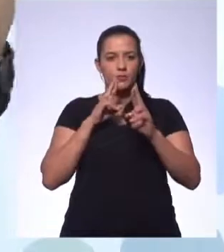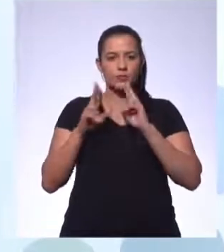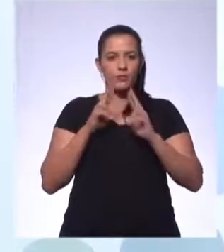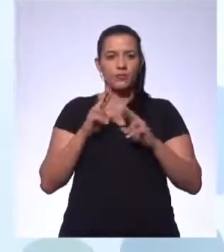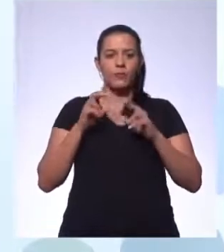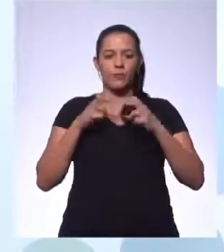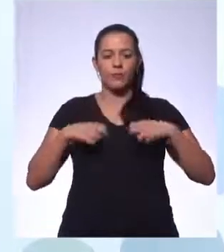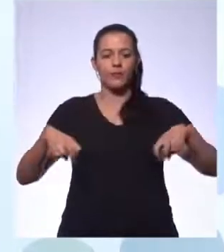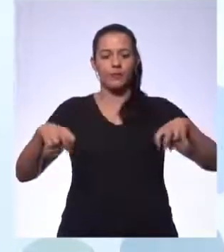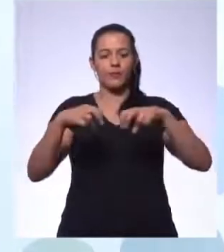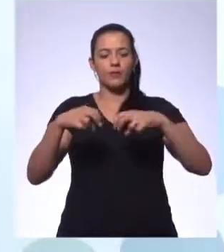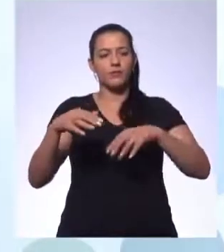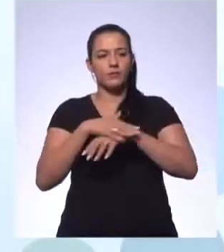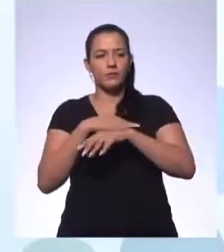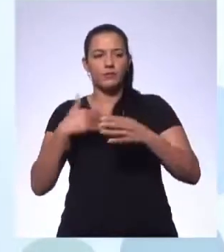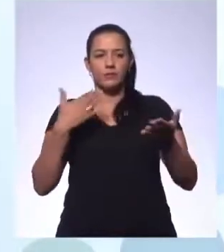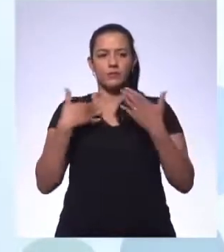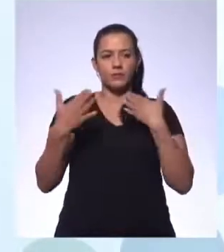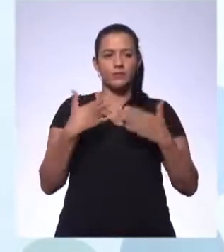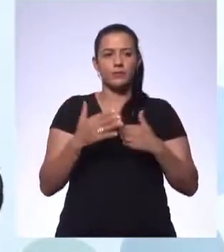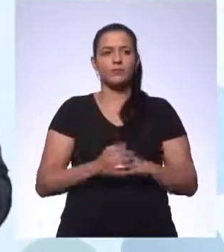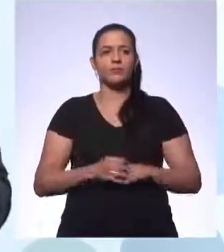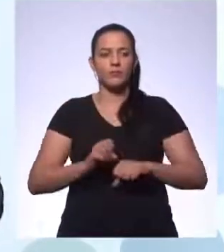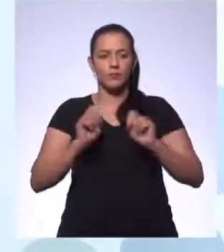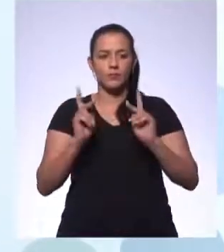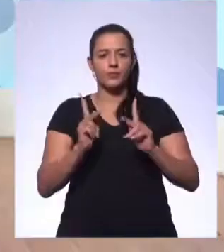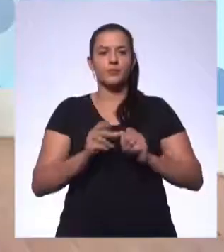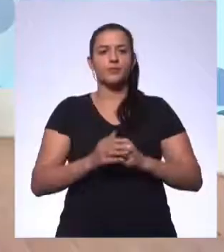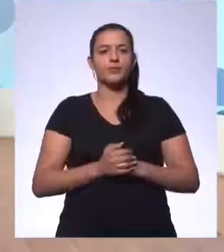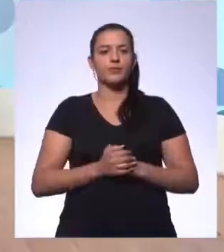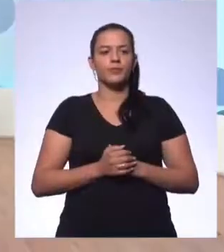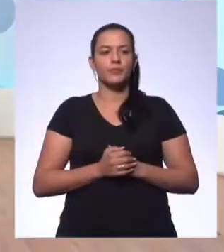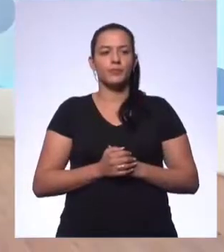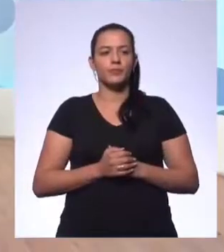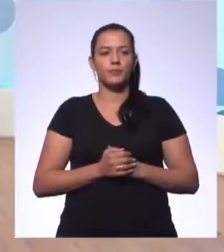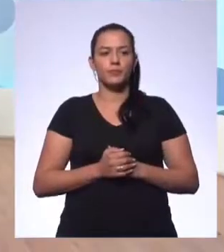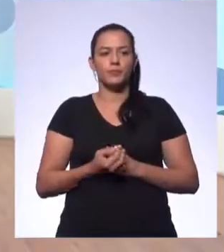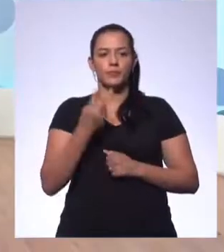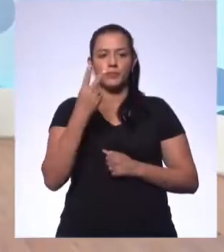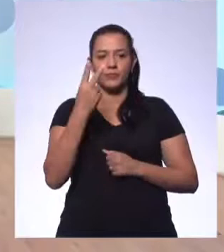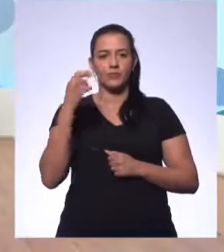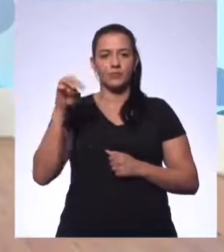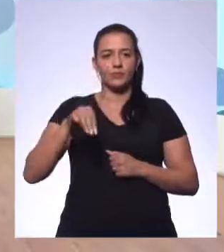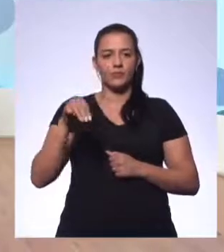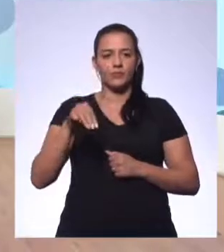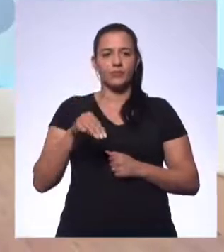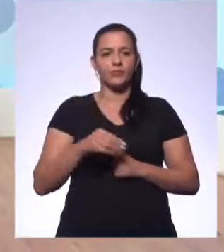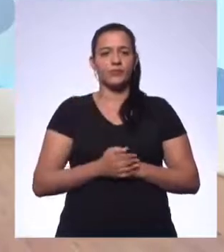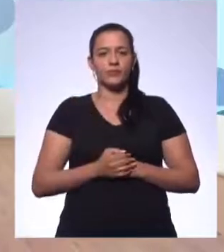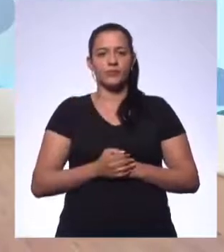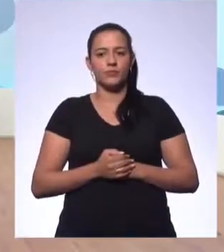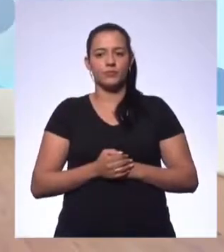pequena roda de conversa aqui, uma discussão sobre isso, tá bom? Até já. Vocês têm 2 minutinhos.